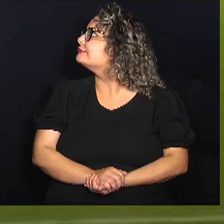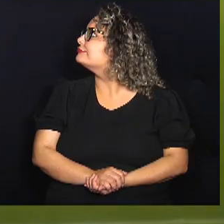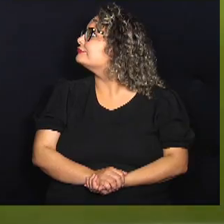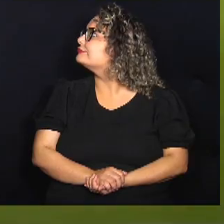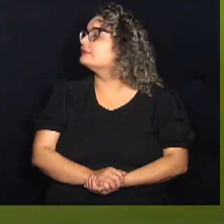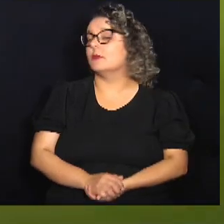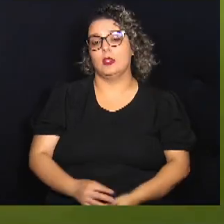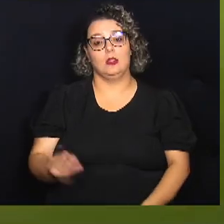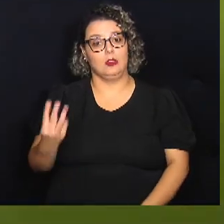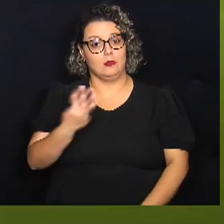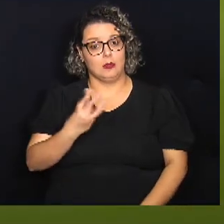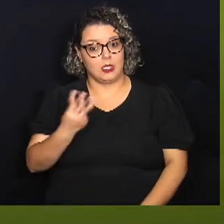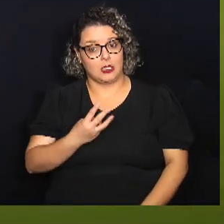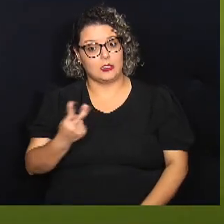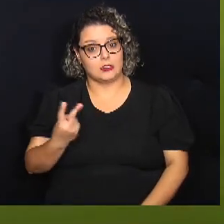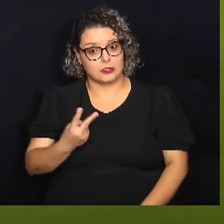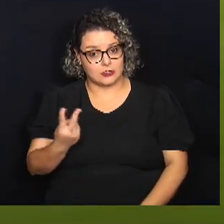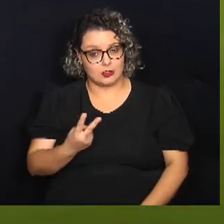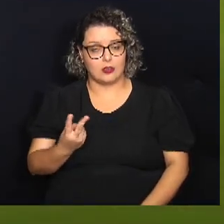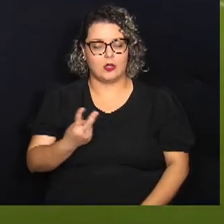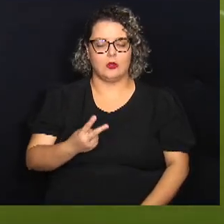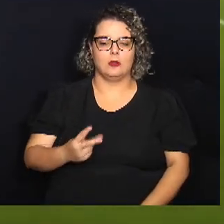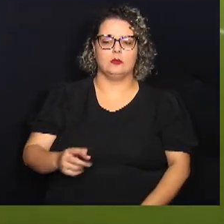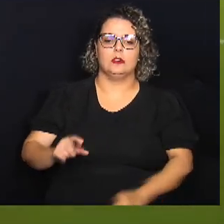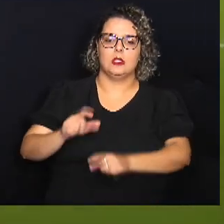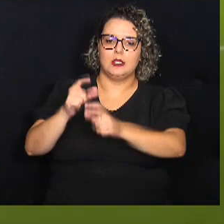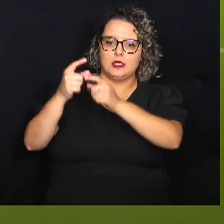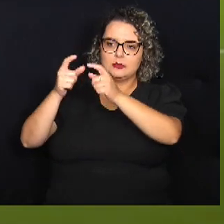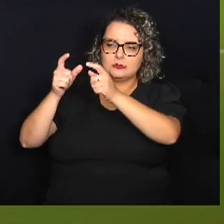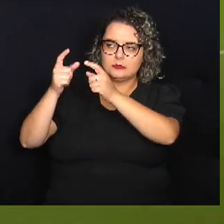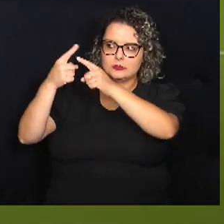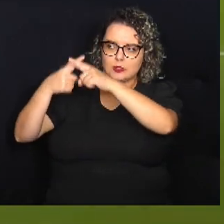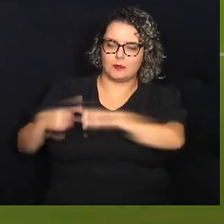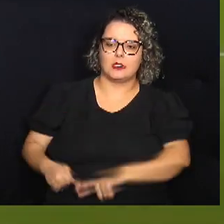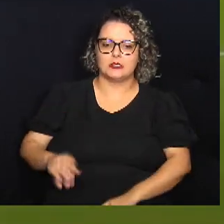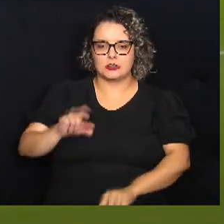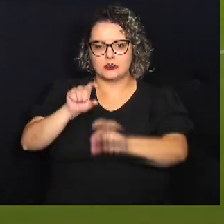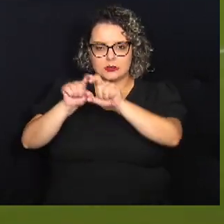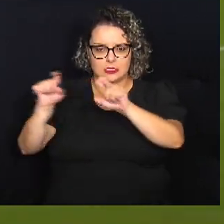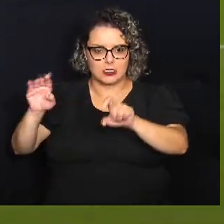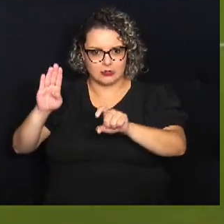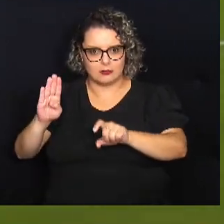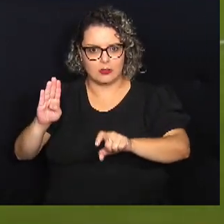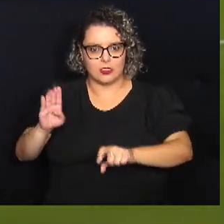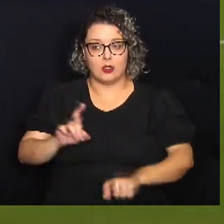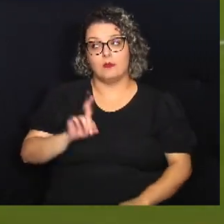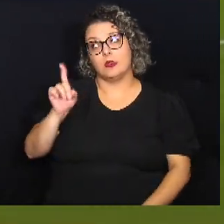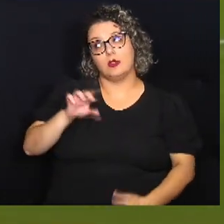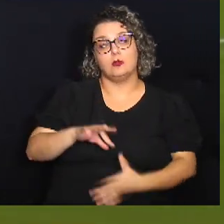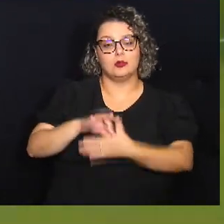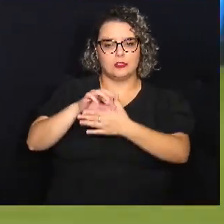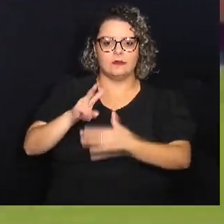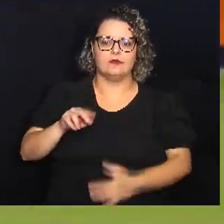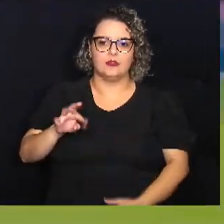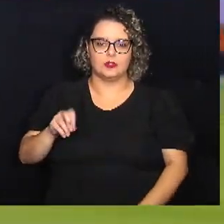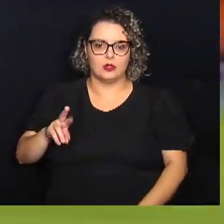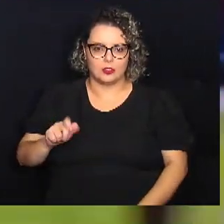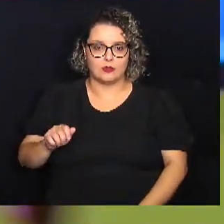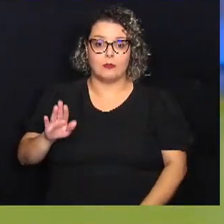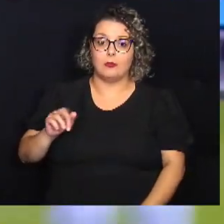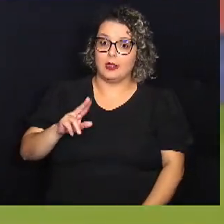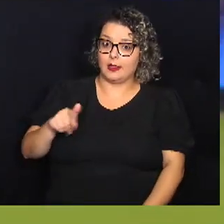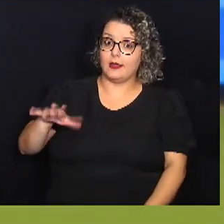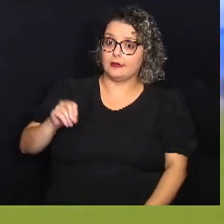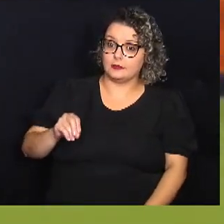Pela 32ª rodada da Série B, o Guarani foi até Salvador enfrentar o líder Vitória no Barradão. E o time